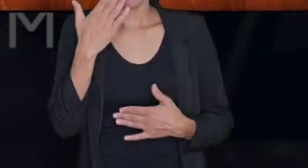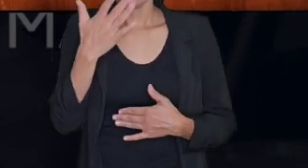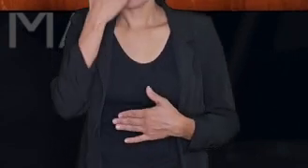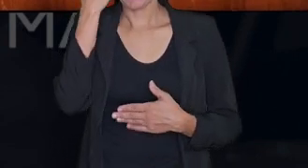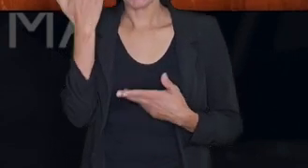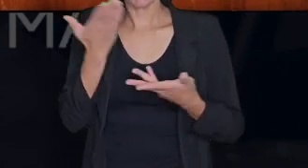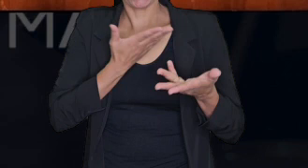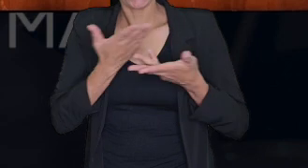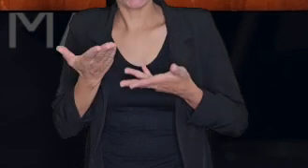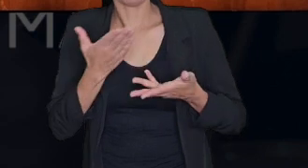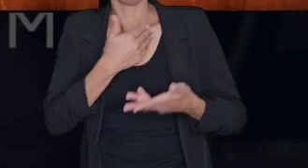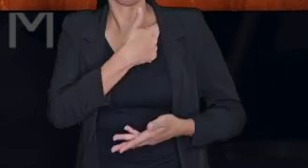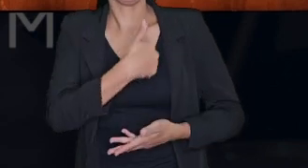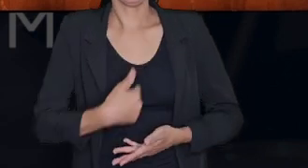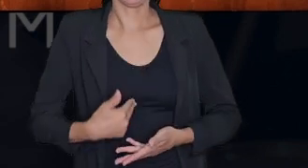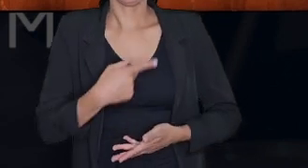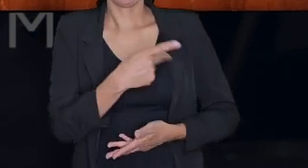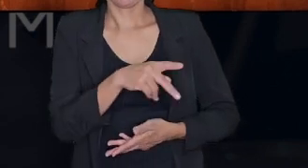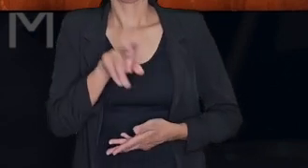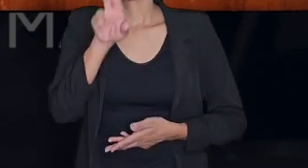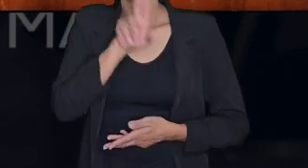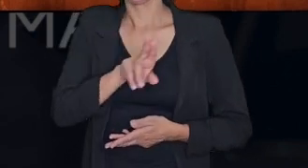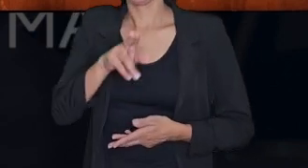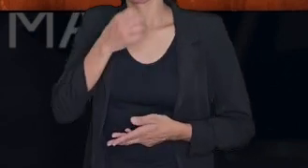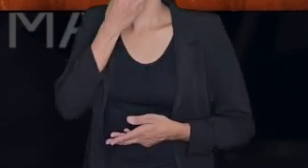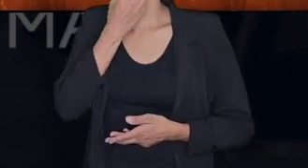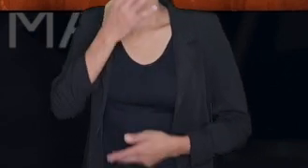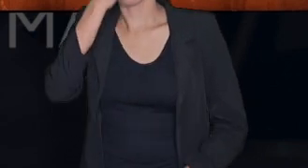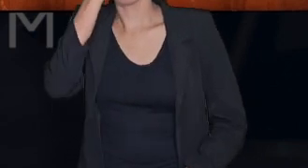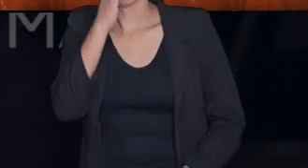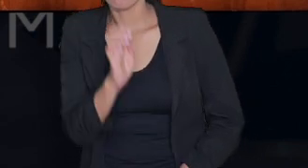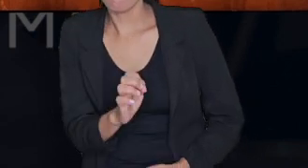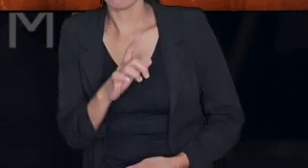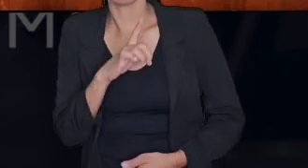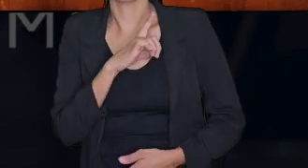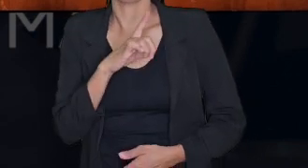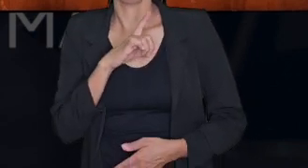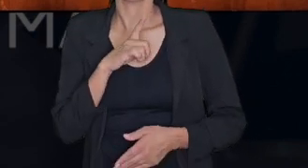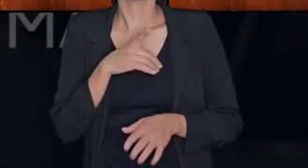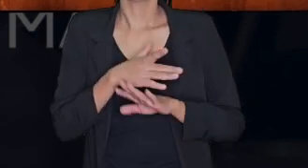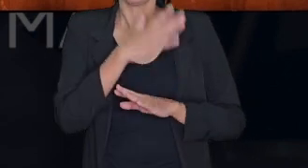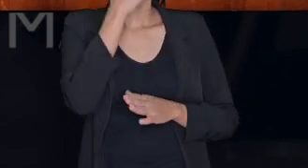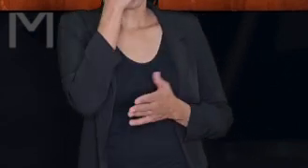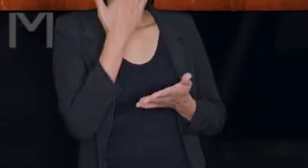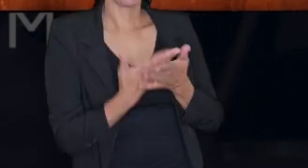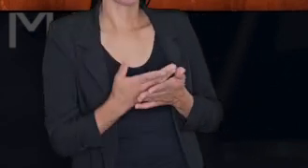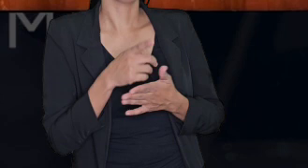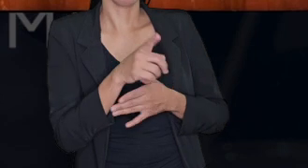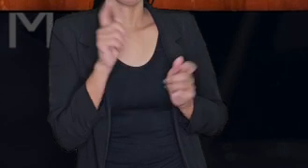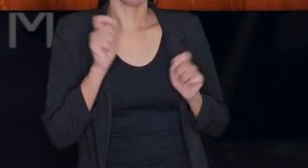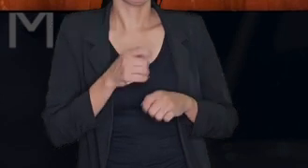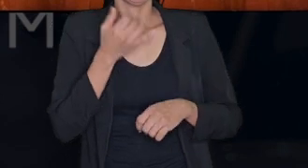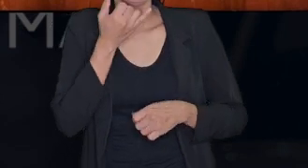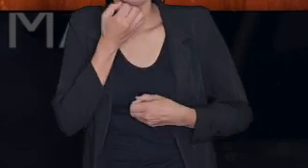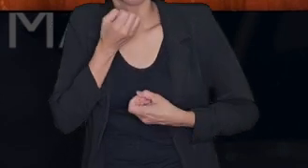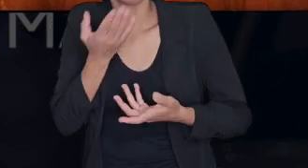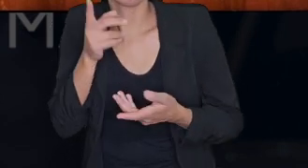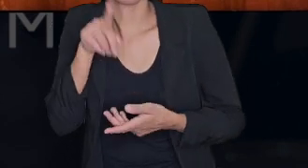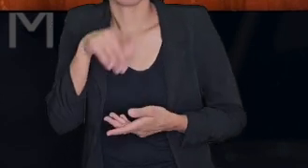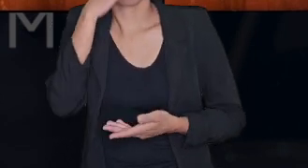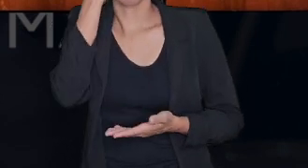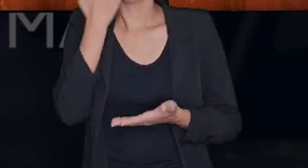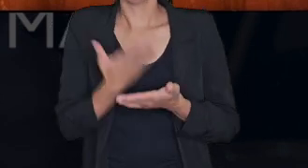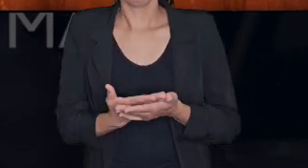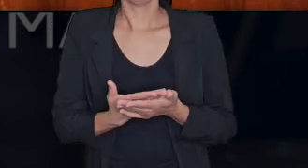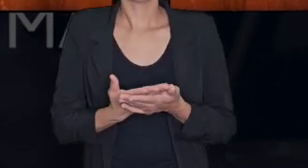dizer: perante o prestador de serviço público, o usuário goza da boa-fé e da diretriz de que ele